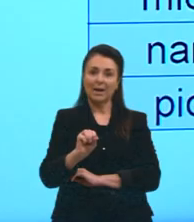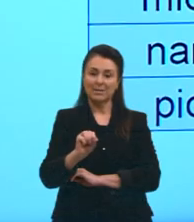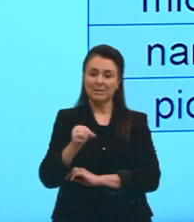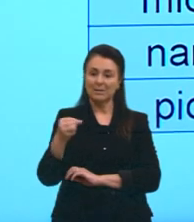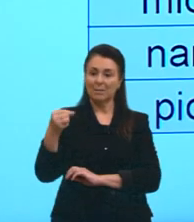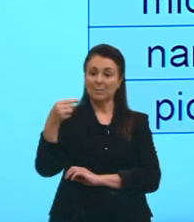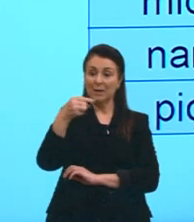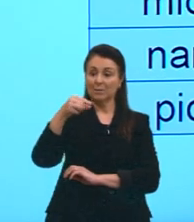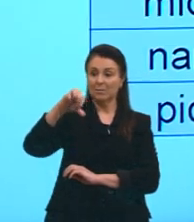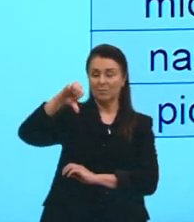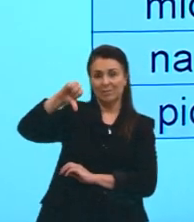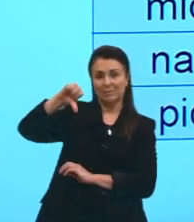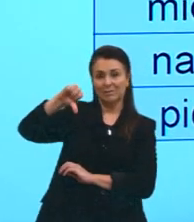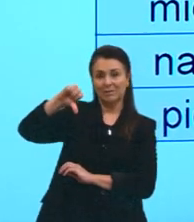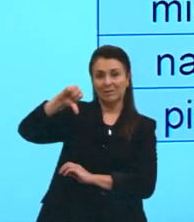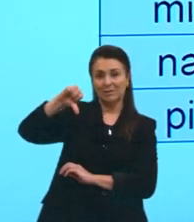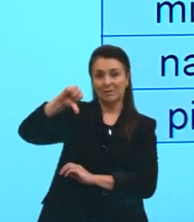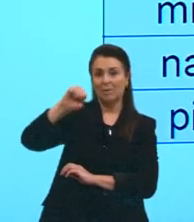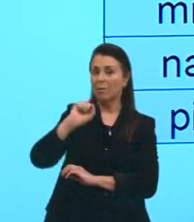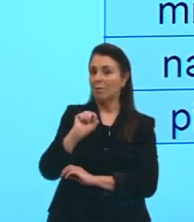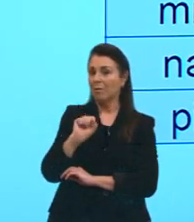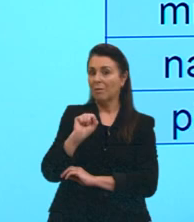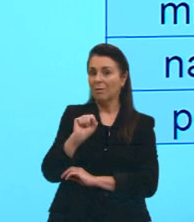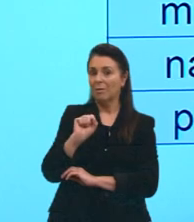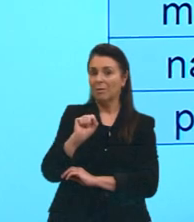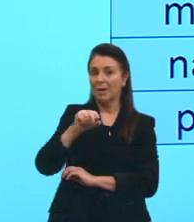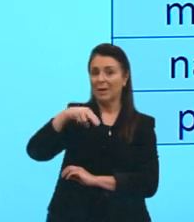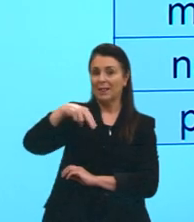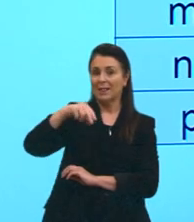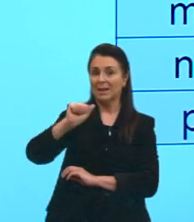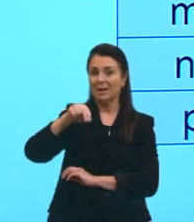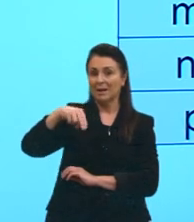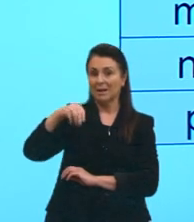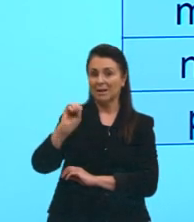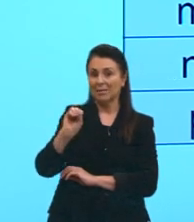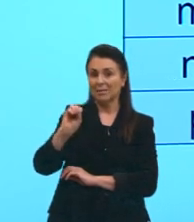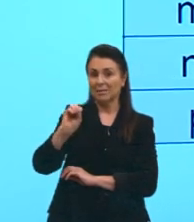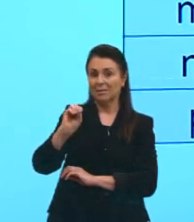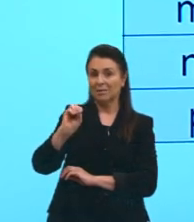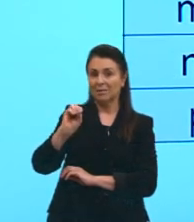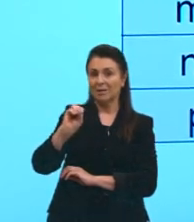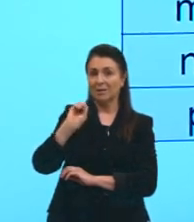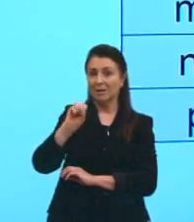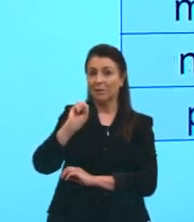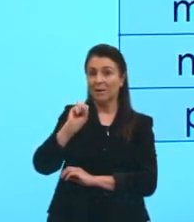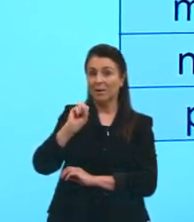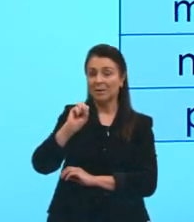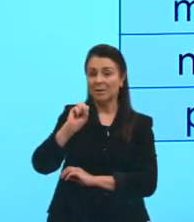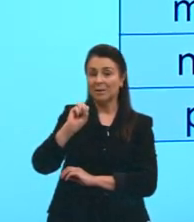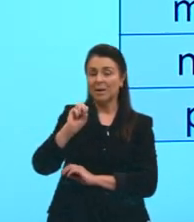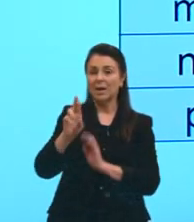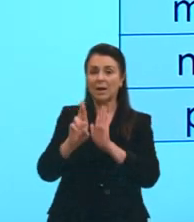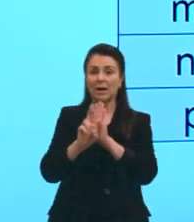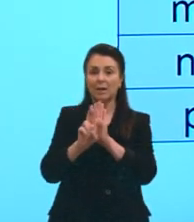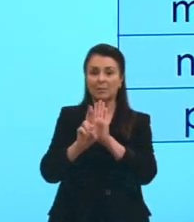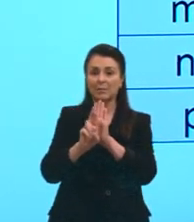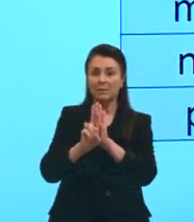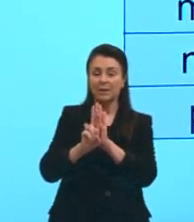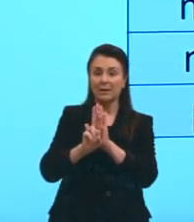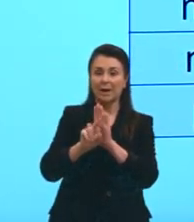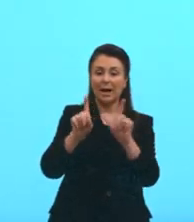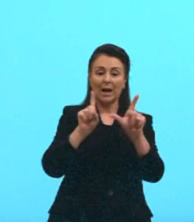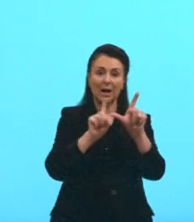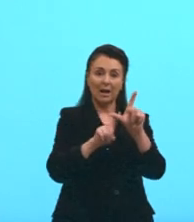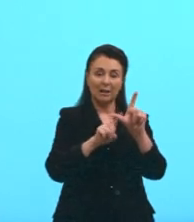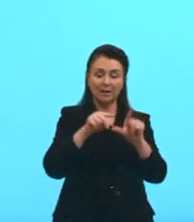na - 9 horas é o que o nano tá vendo nano representado Então fala a letra E